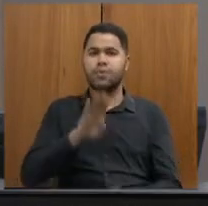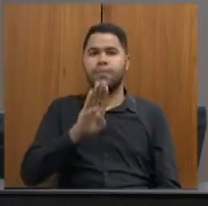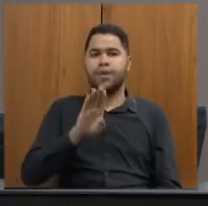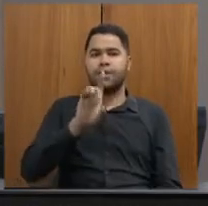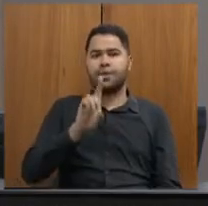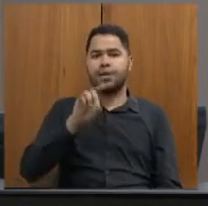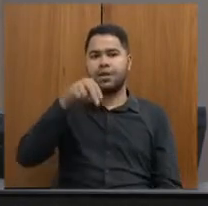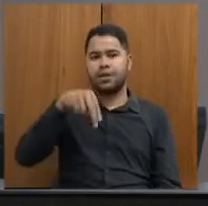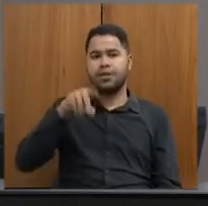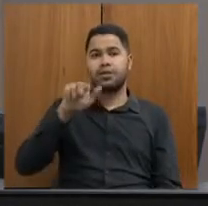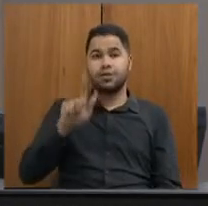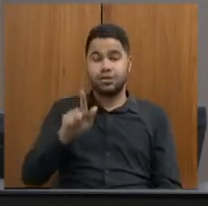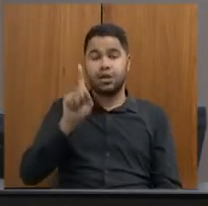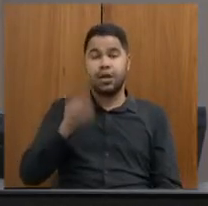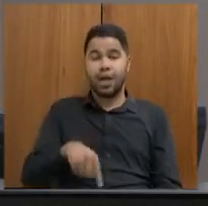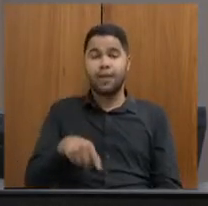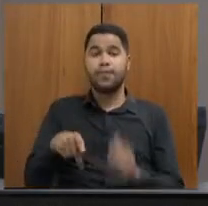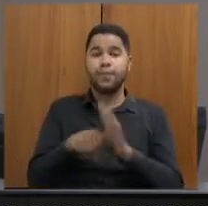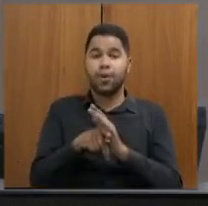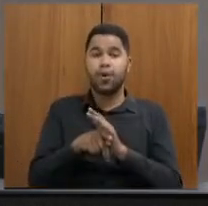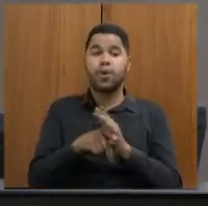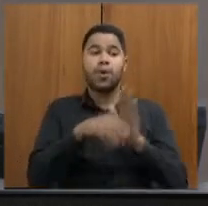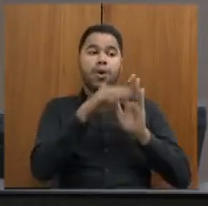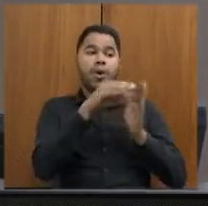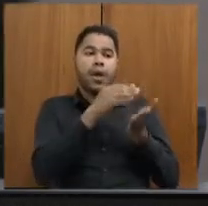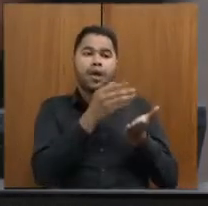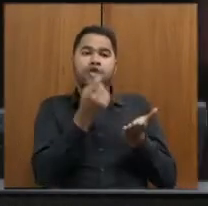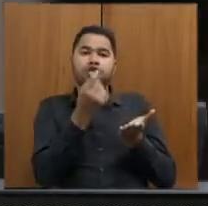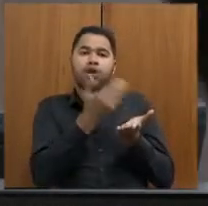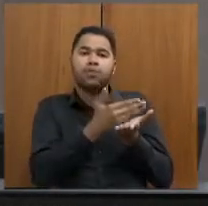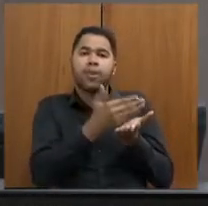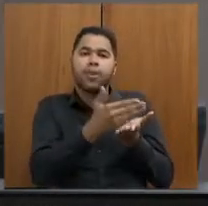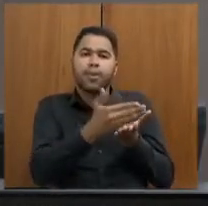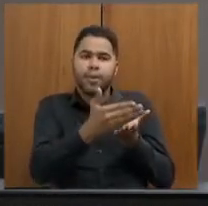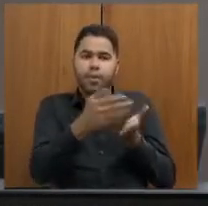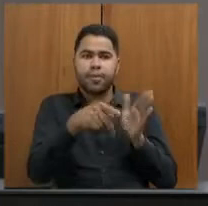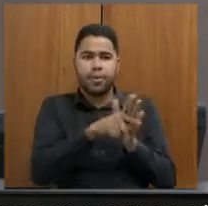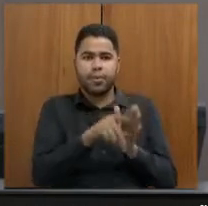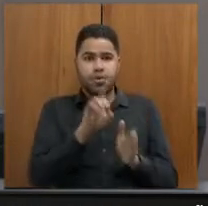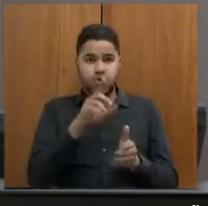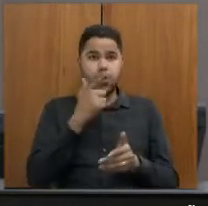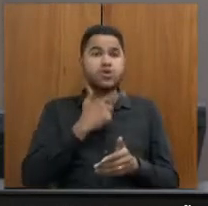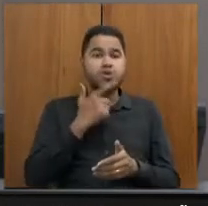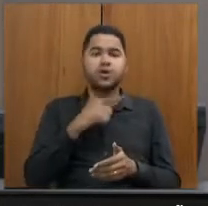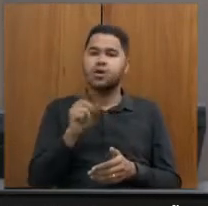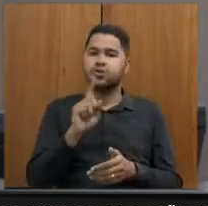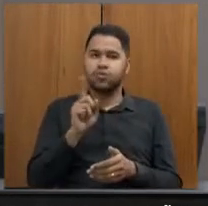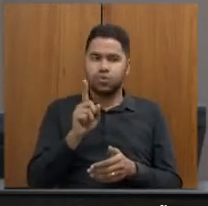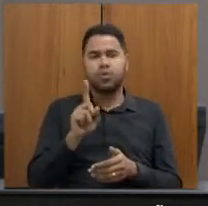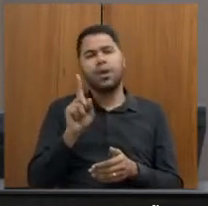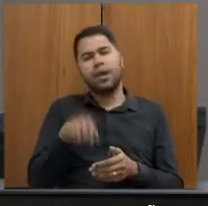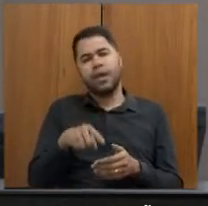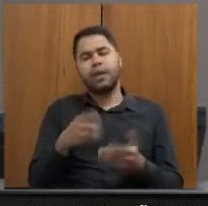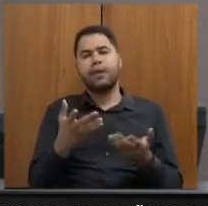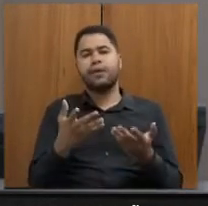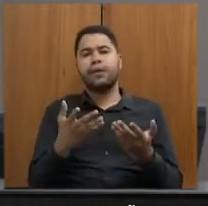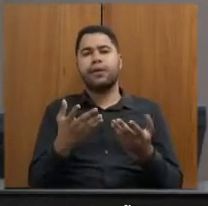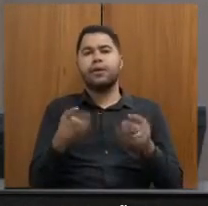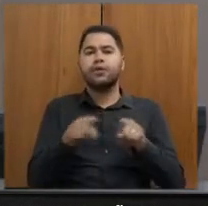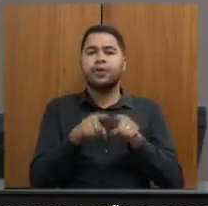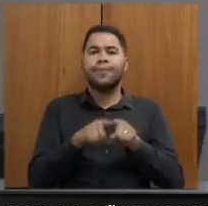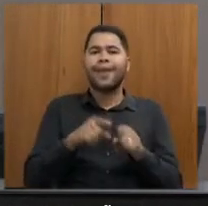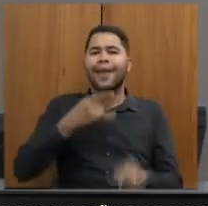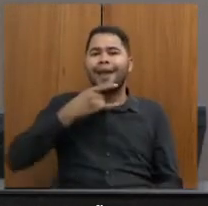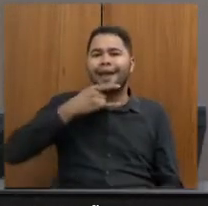uma linha de crédito específica para esses produtores artesanais E aí não é só queijo são embutidos a parte da